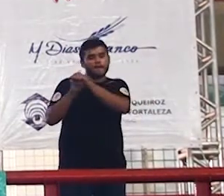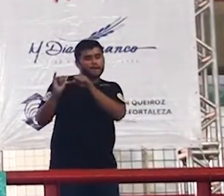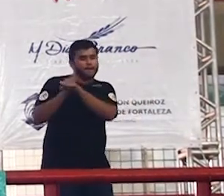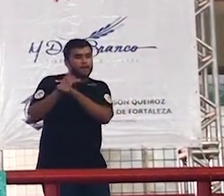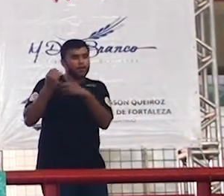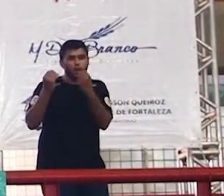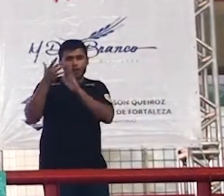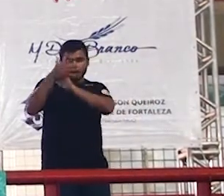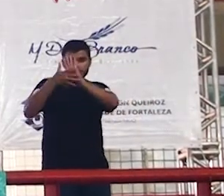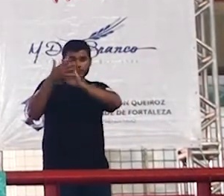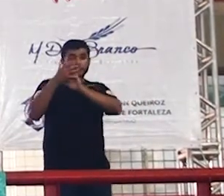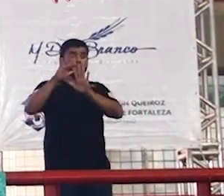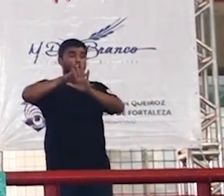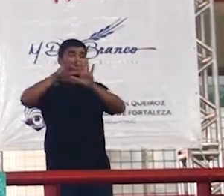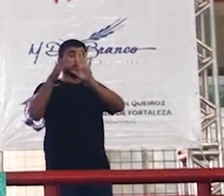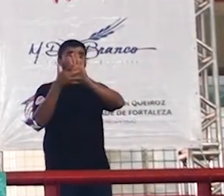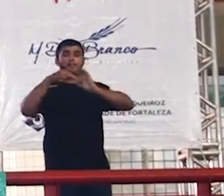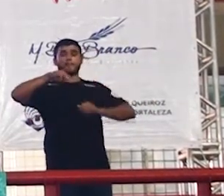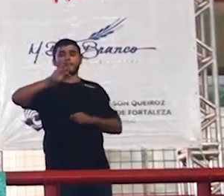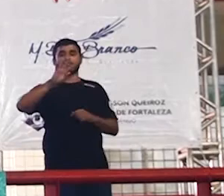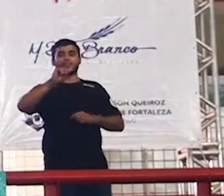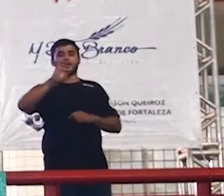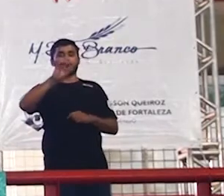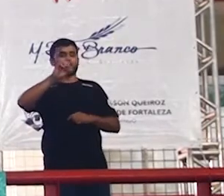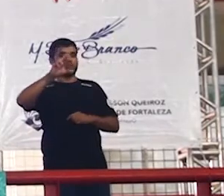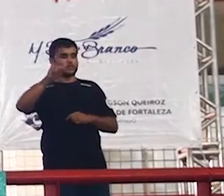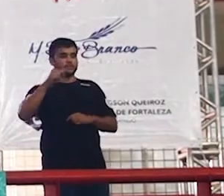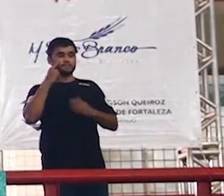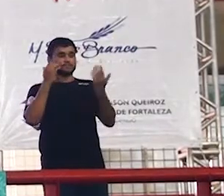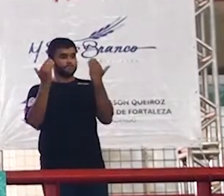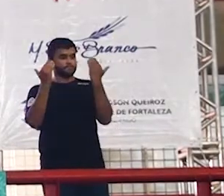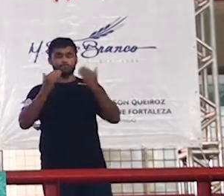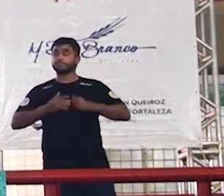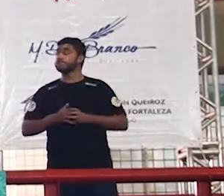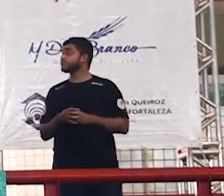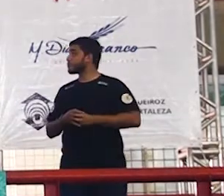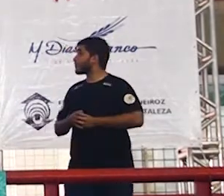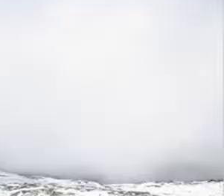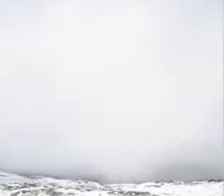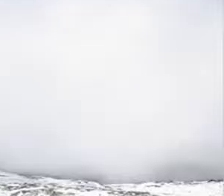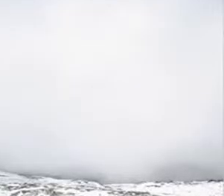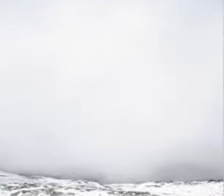para construir o texto é a metáfora. Próximo exemplo.